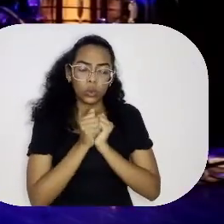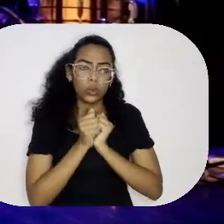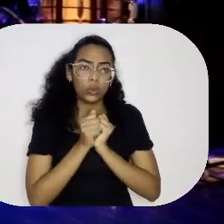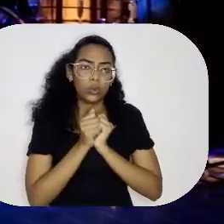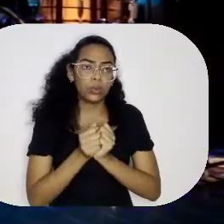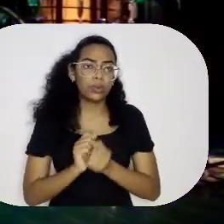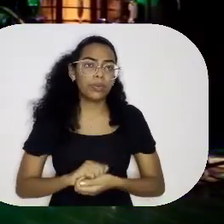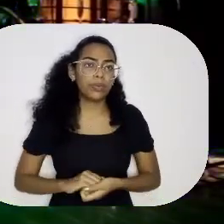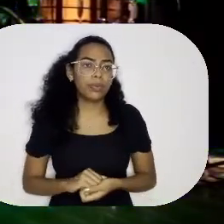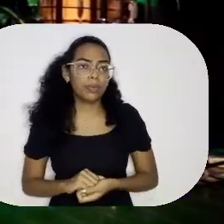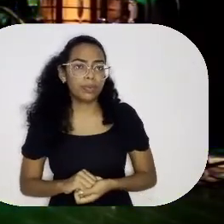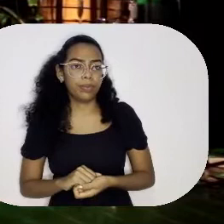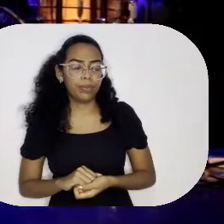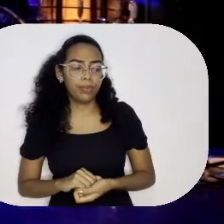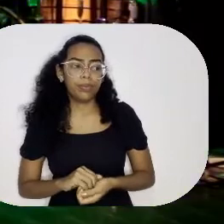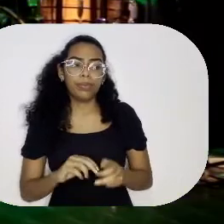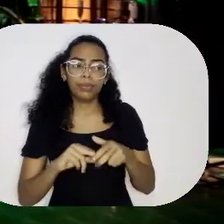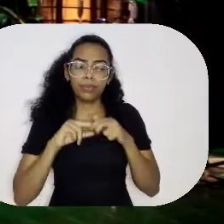quero estar por aqui.